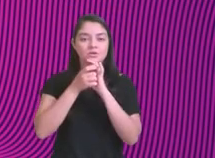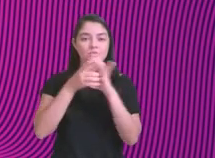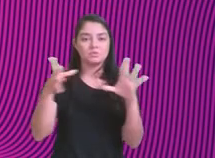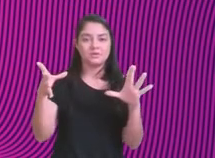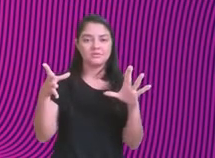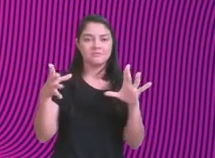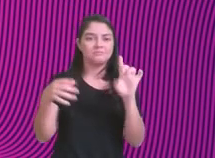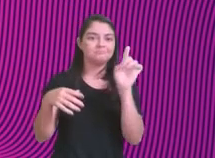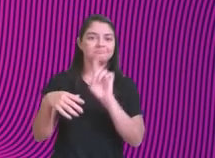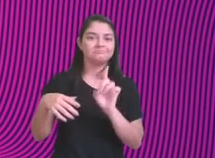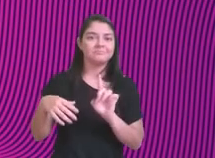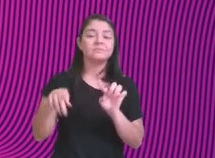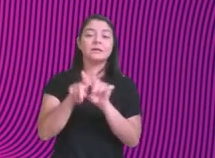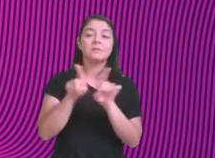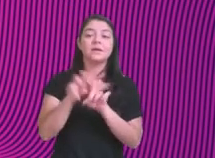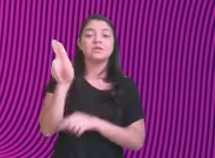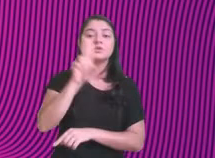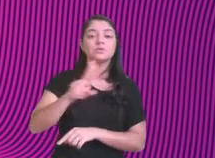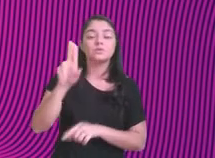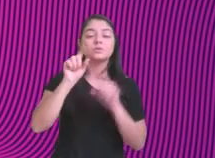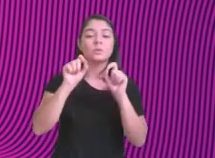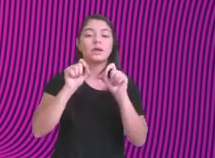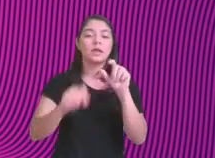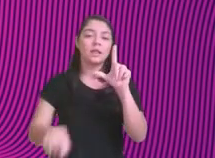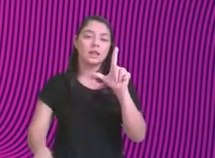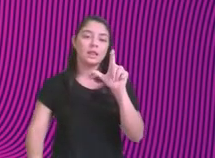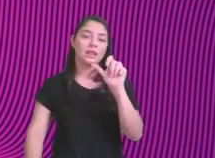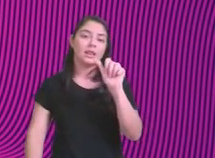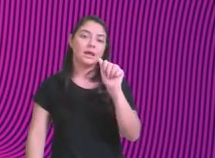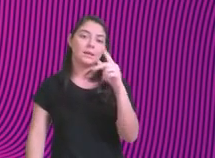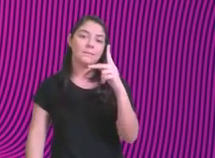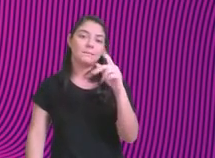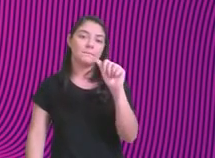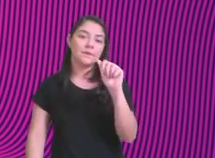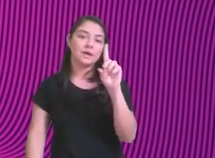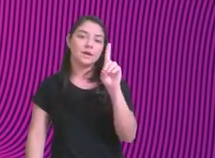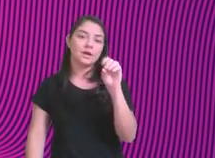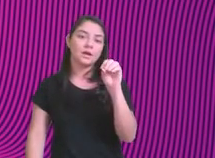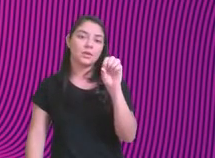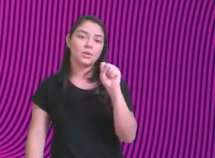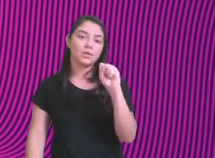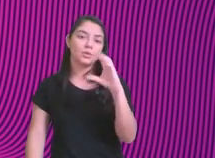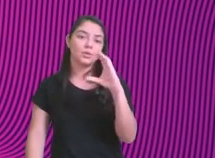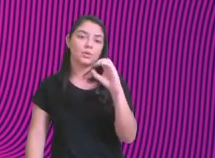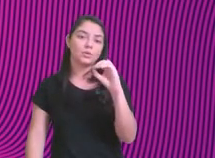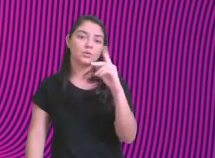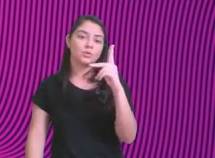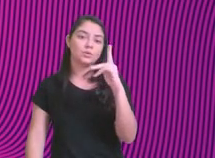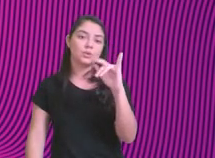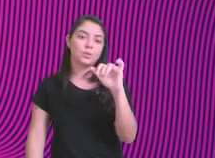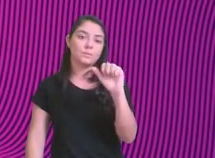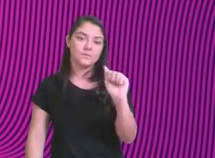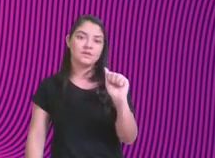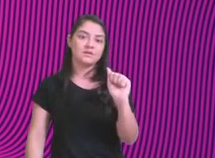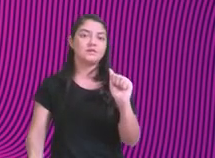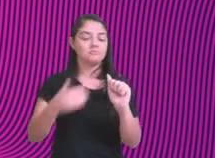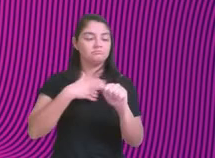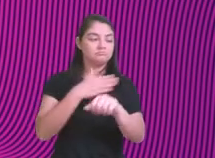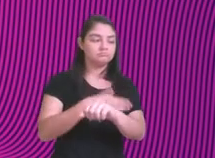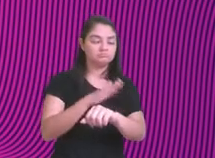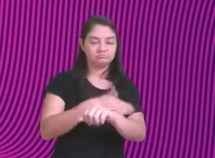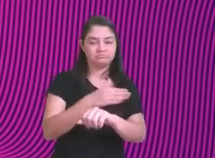ainda utiliza a laparoscopia, a gente ainda treina os residentes em laparoscopia, né?